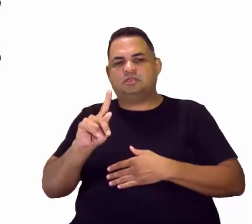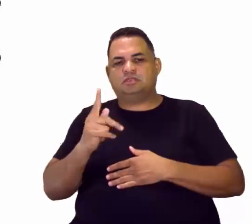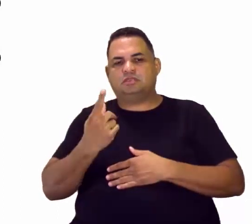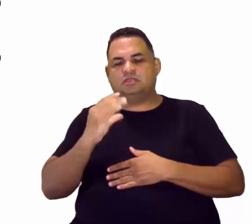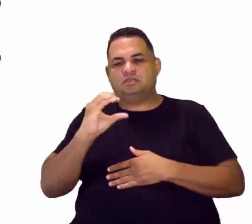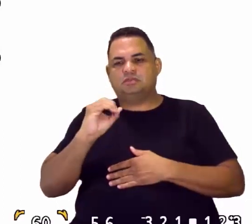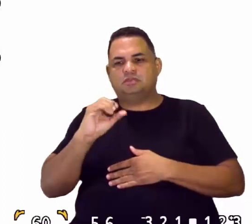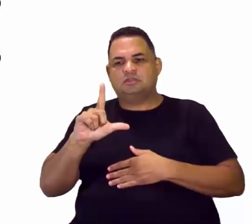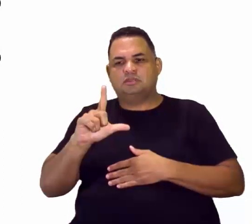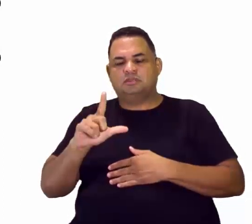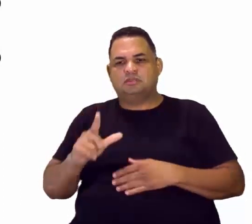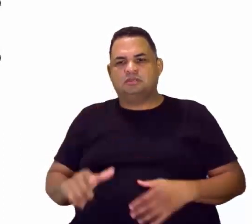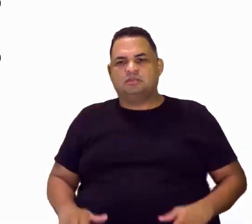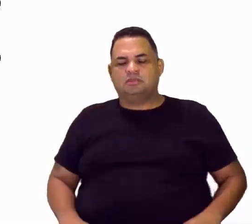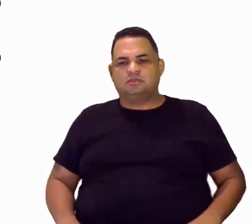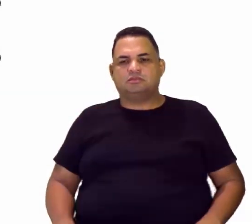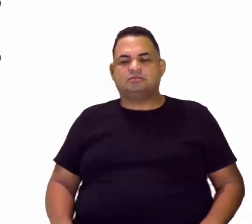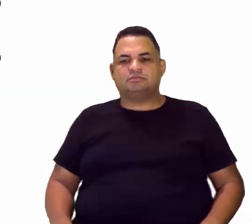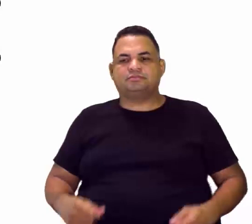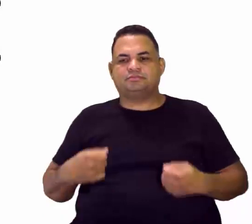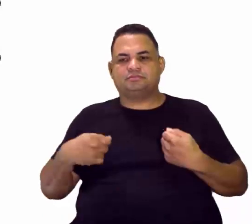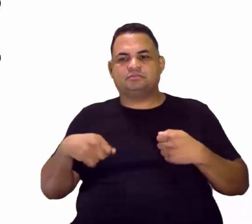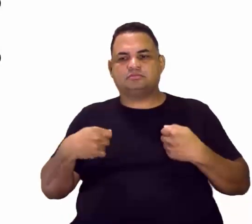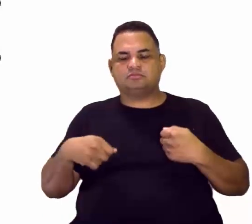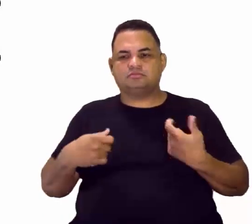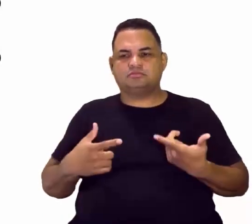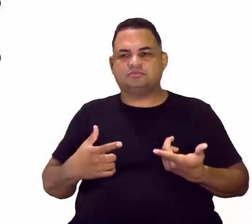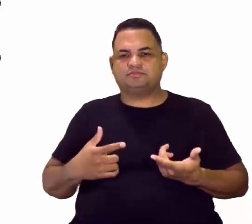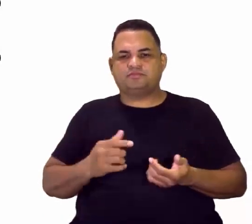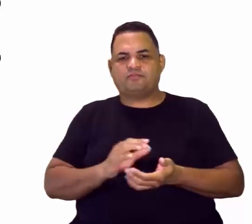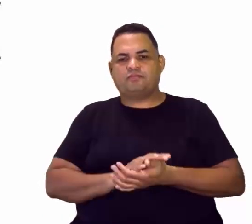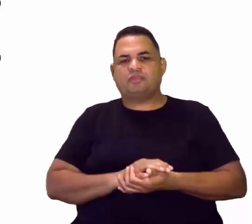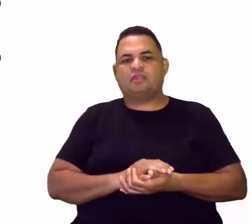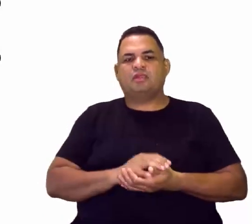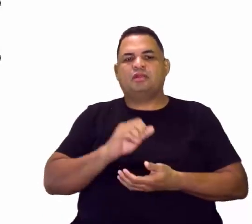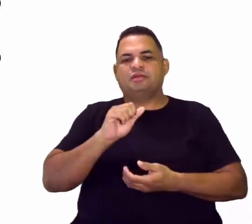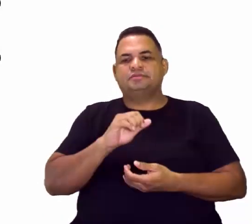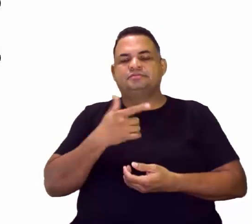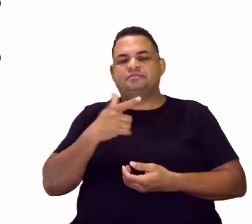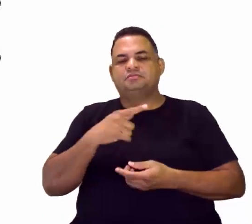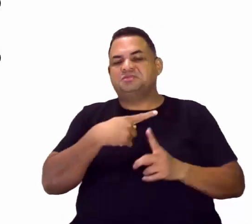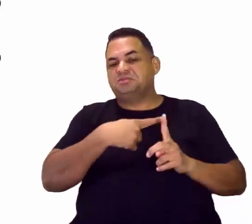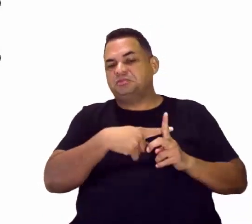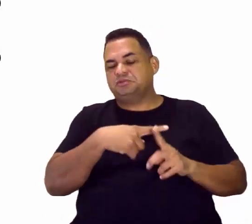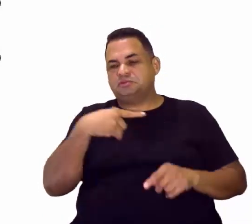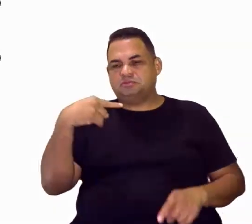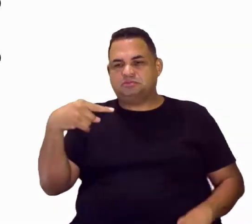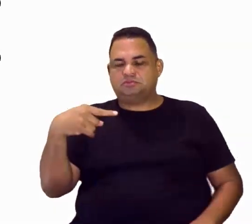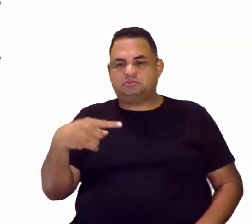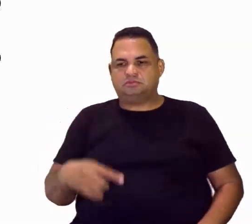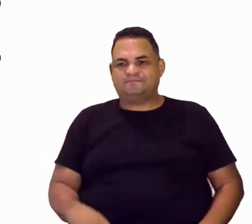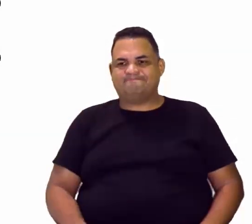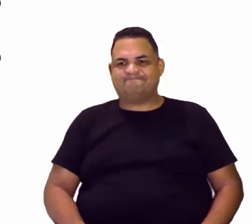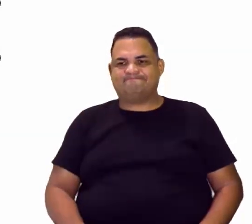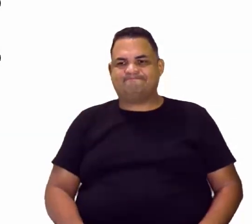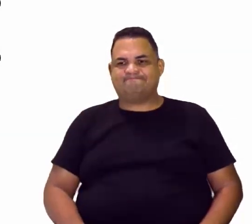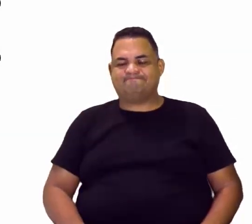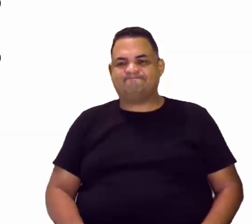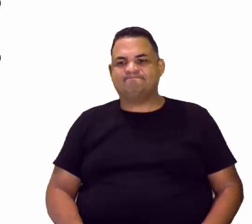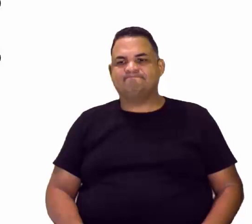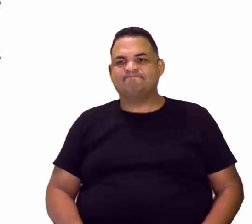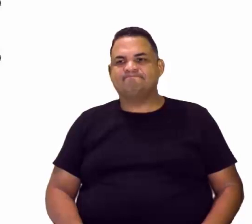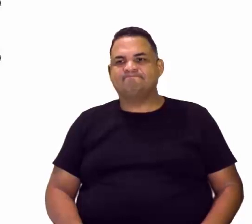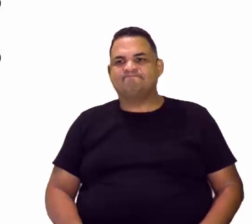ser dipolo induzido, galera, tem que ser apolar, e HCl é uma